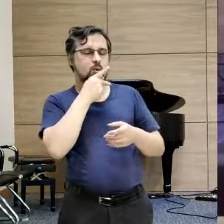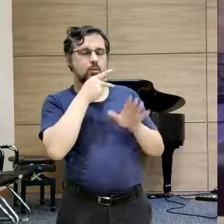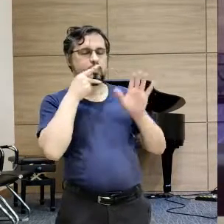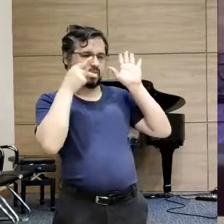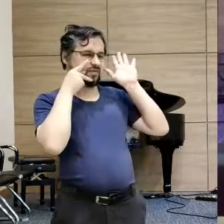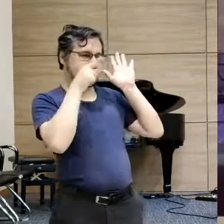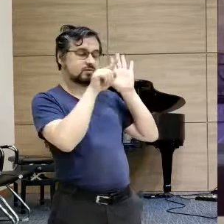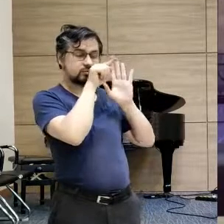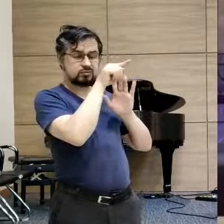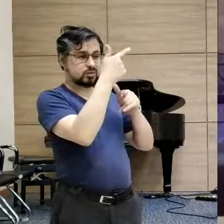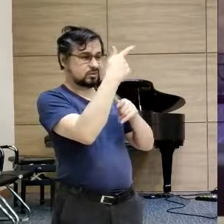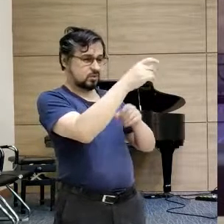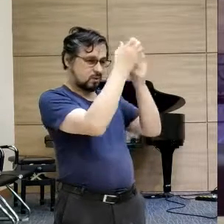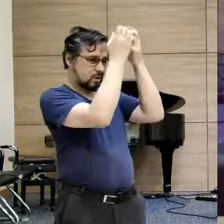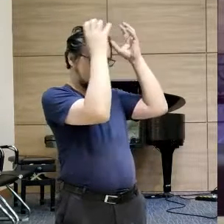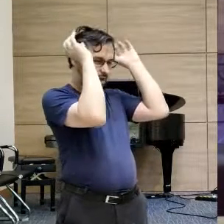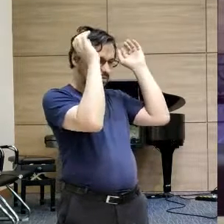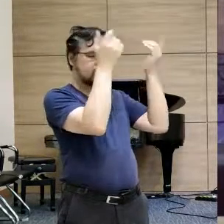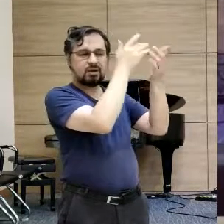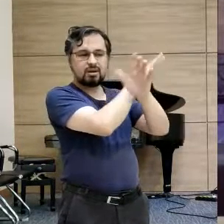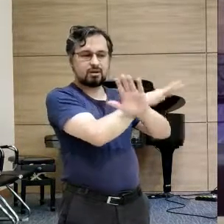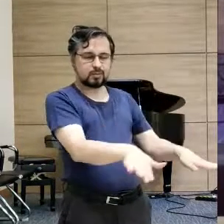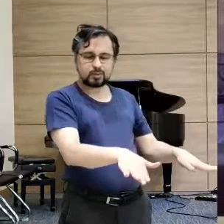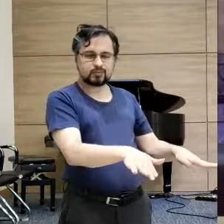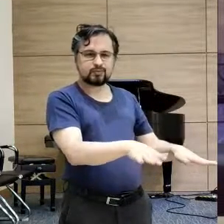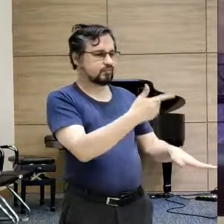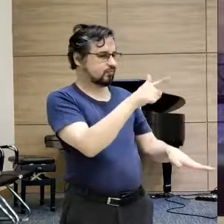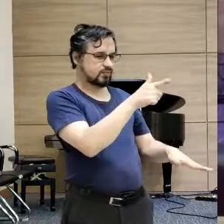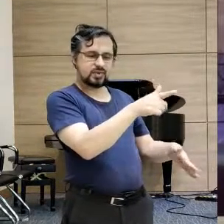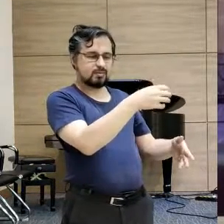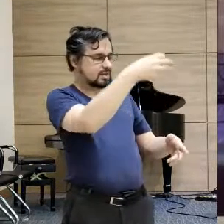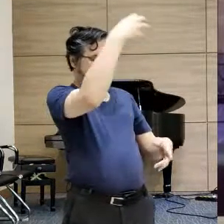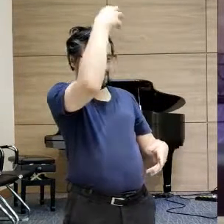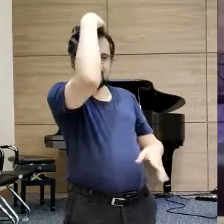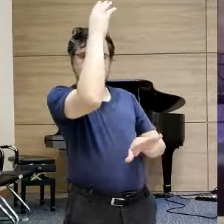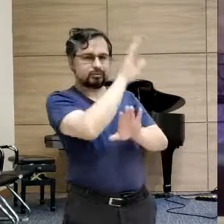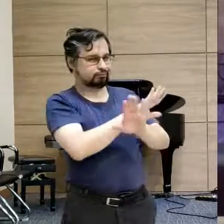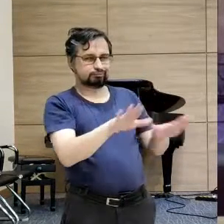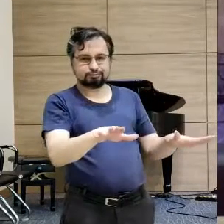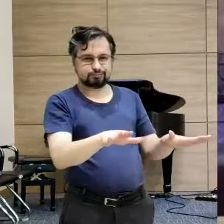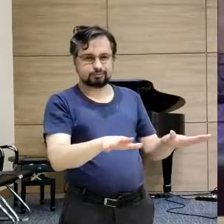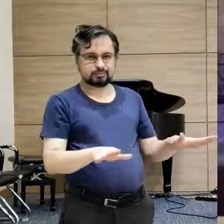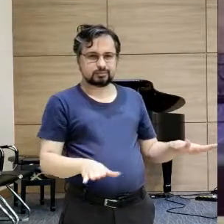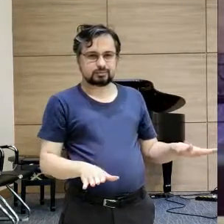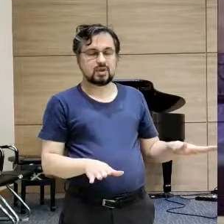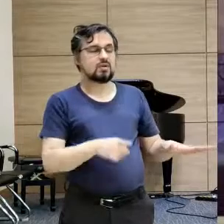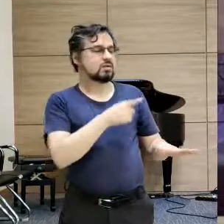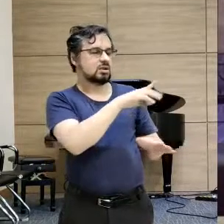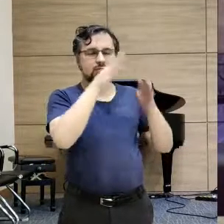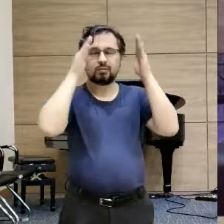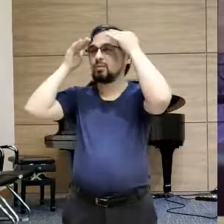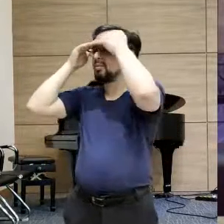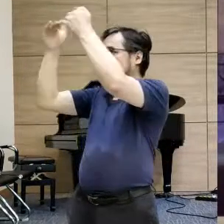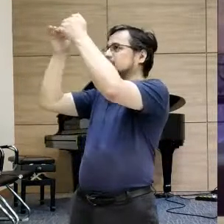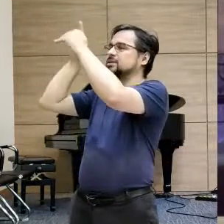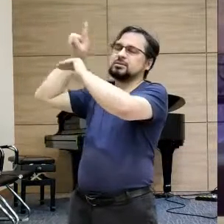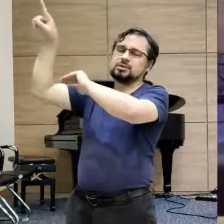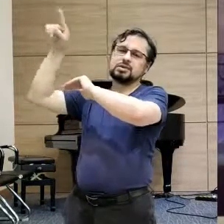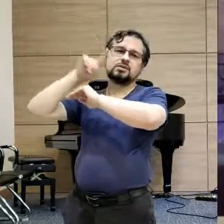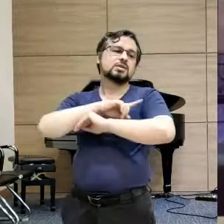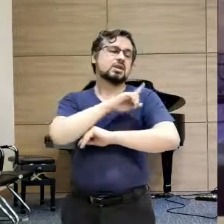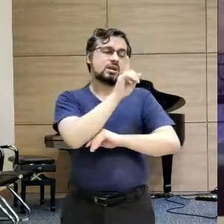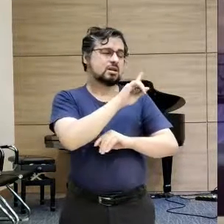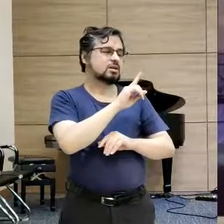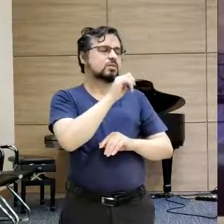mais reino, embora ele continue sendo o rei, mas o seu reino acabou, porque ele não obedeceu, ele não sacrificou